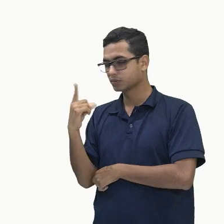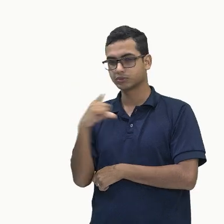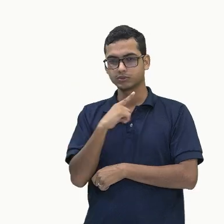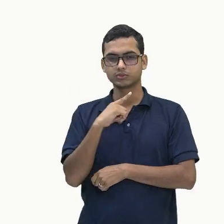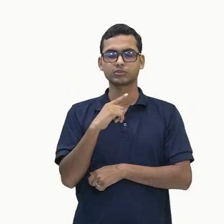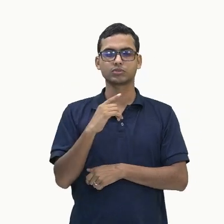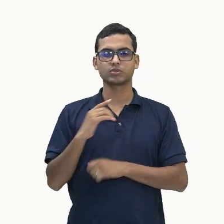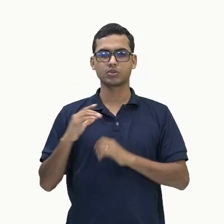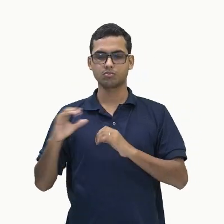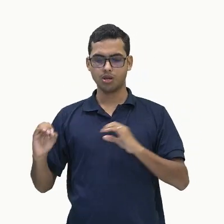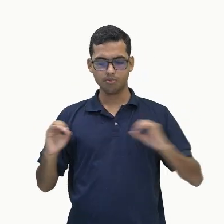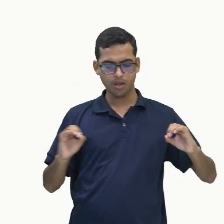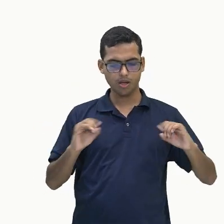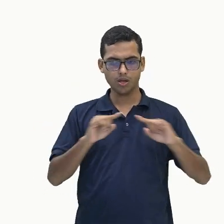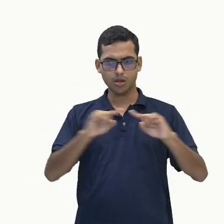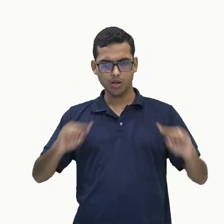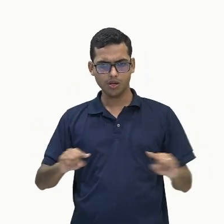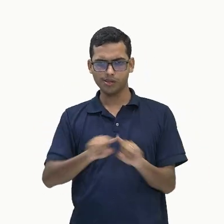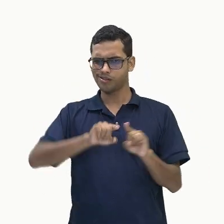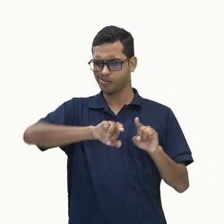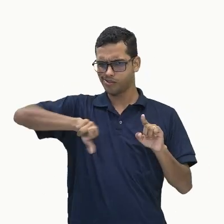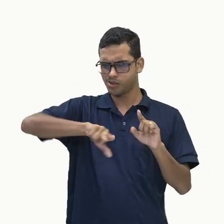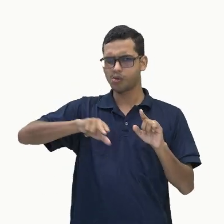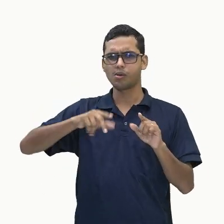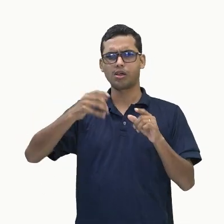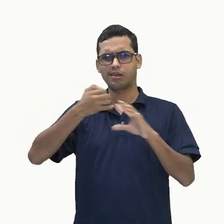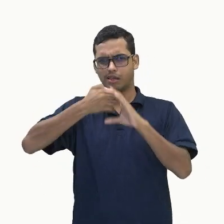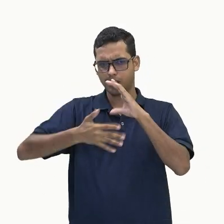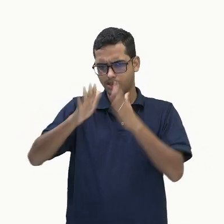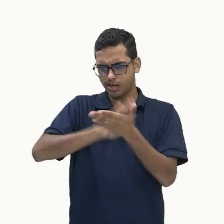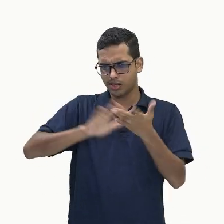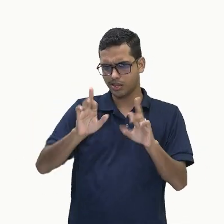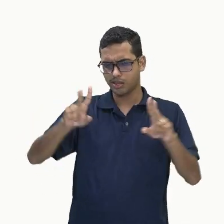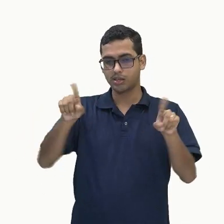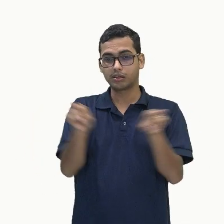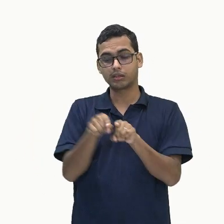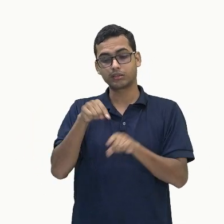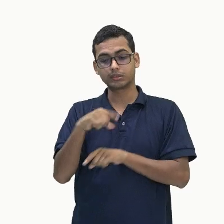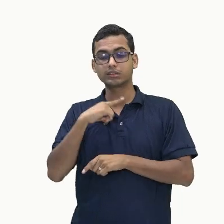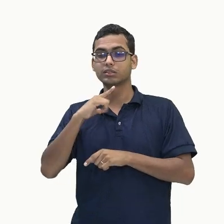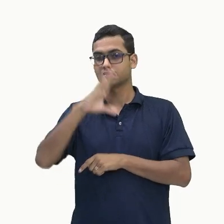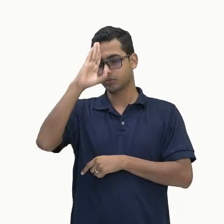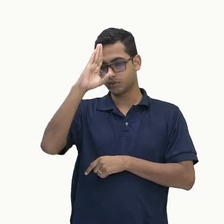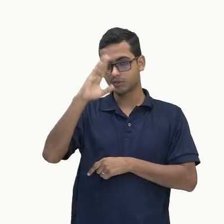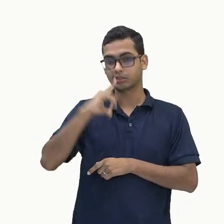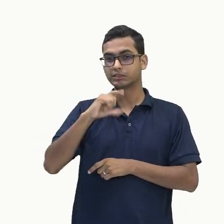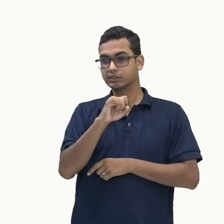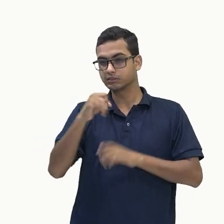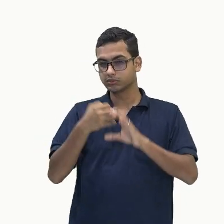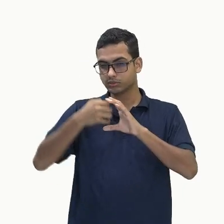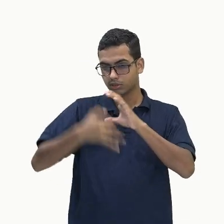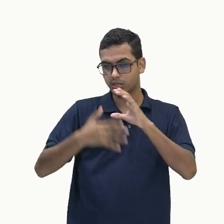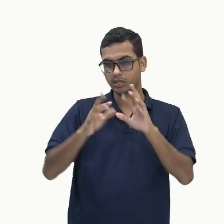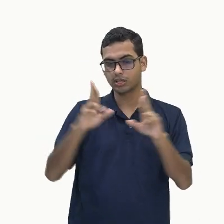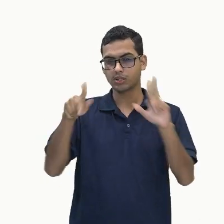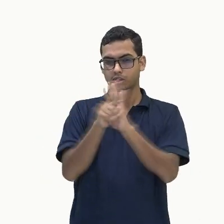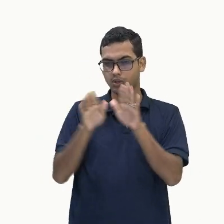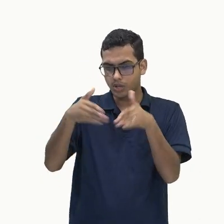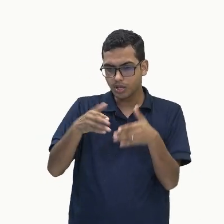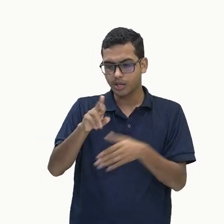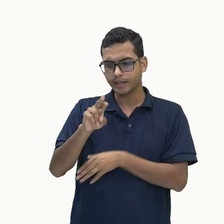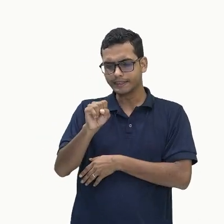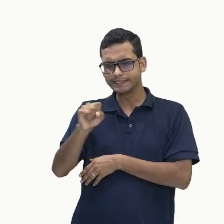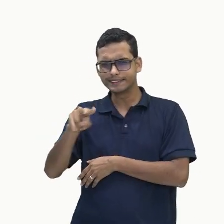é, esta característica tem caráter dominante. Por quê? Se fosse uma característica recessiva, para a pessoa